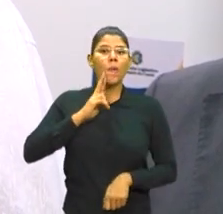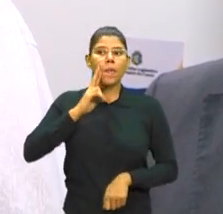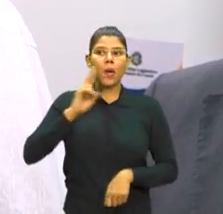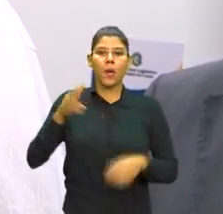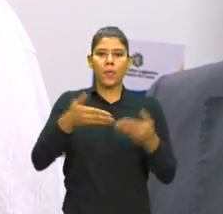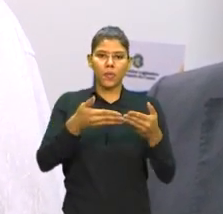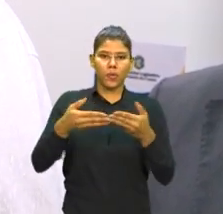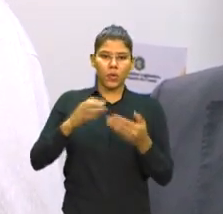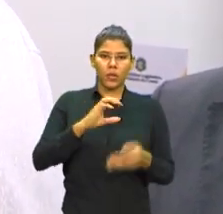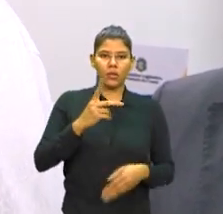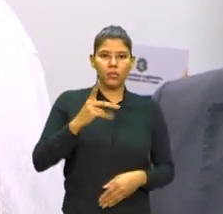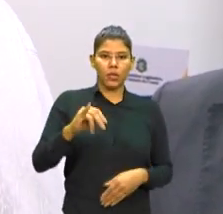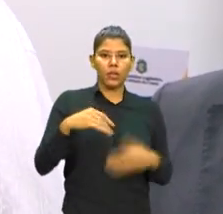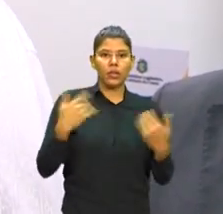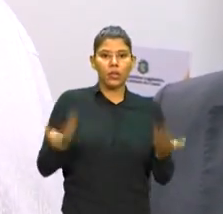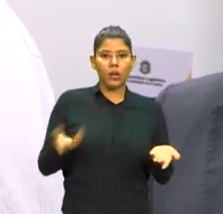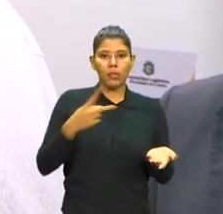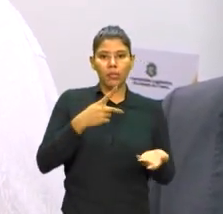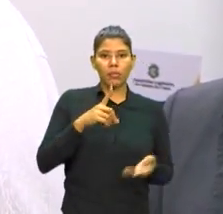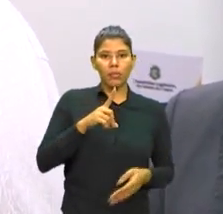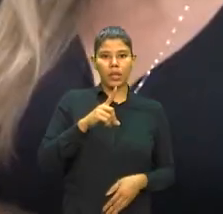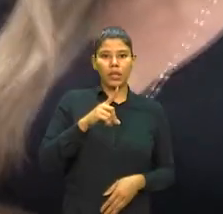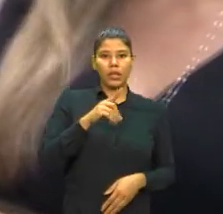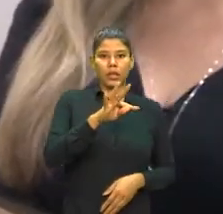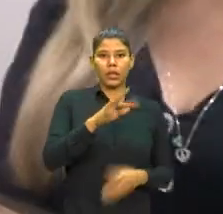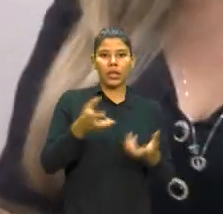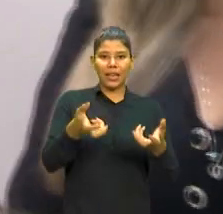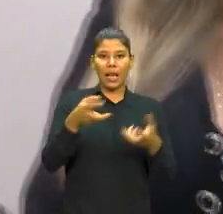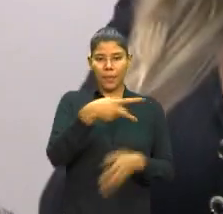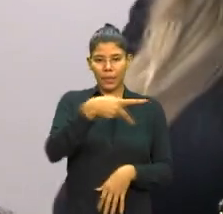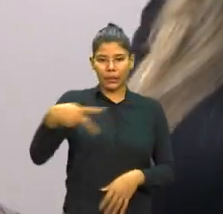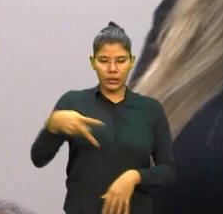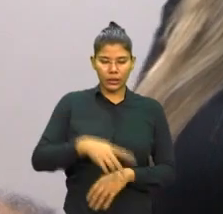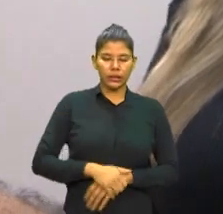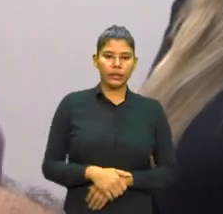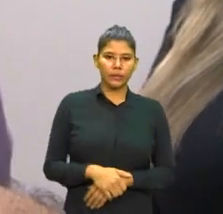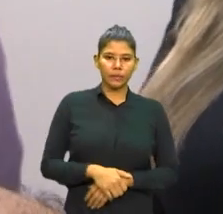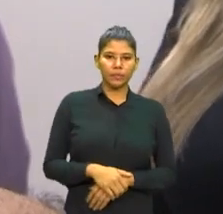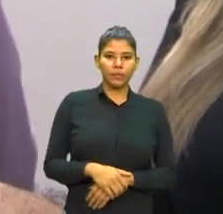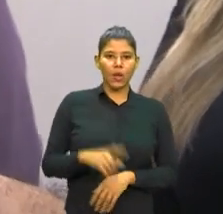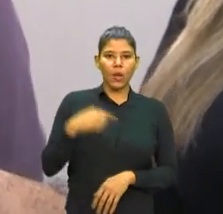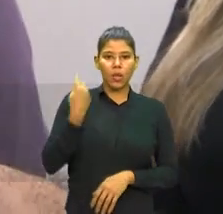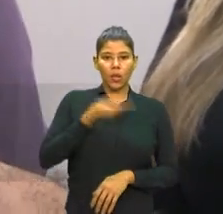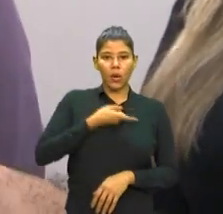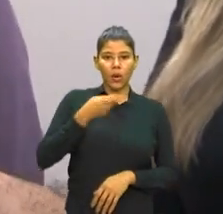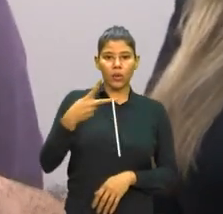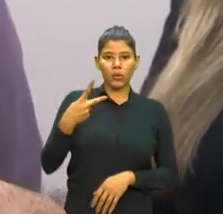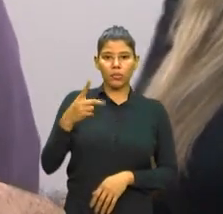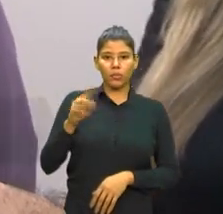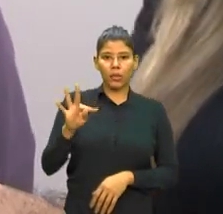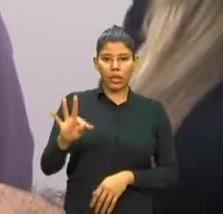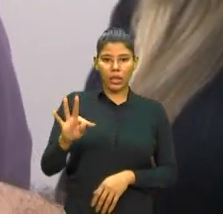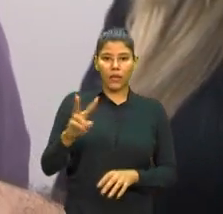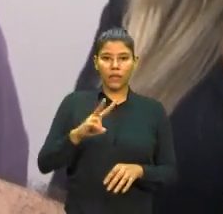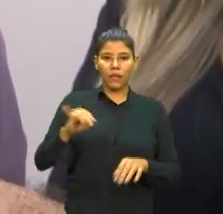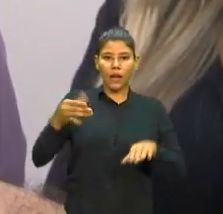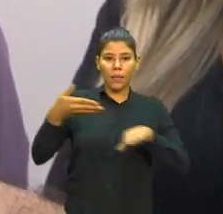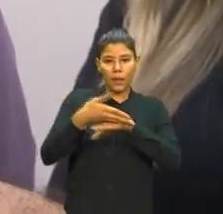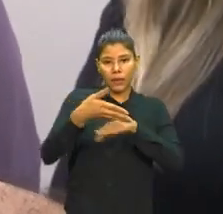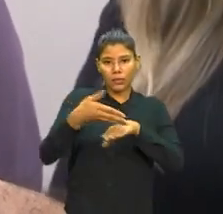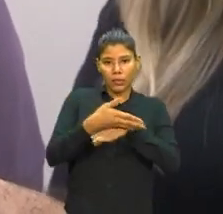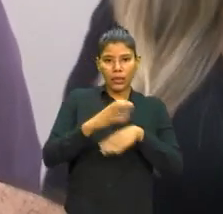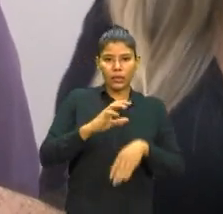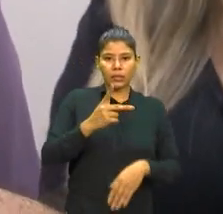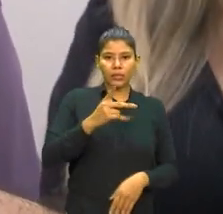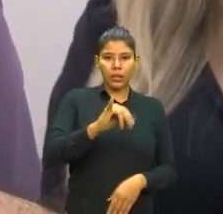eh reivindicar a presidência da comissão nós do PT vamos queremos vamos integrar a CPI o nosso nome